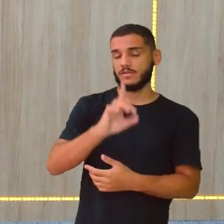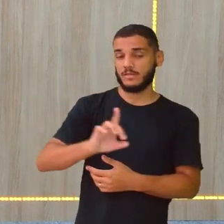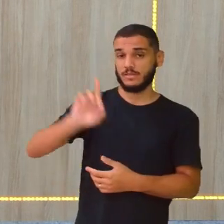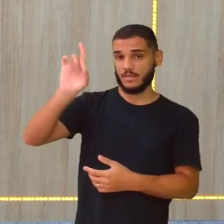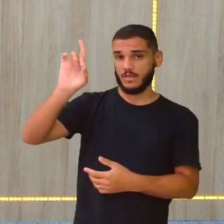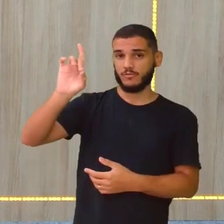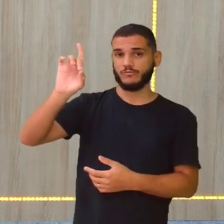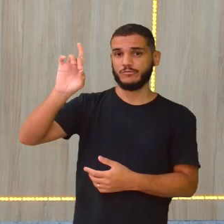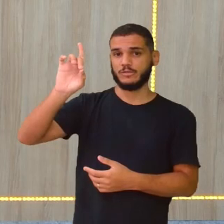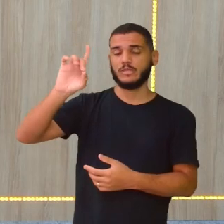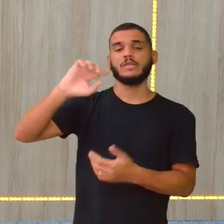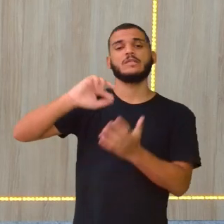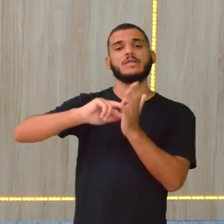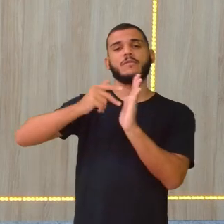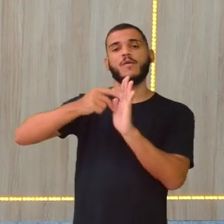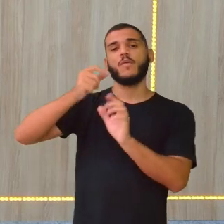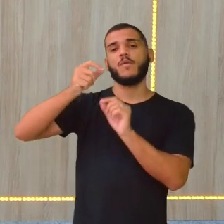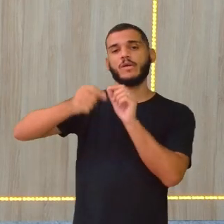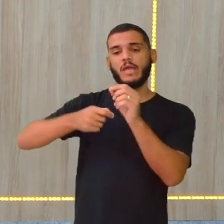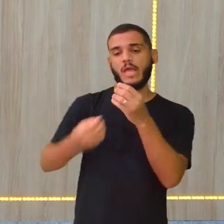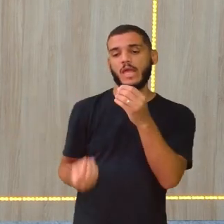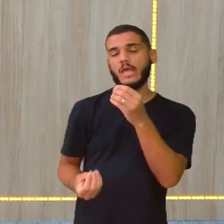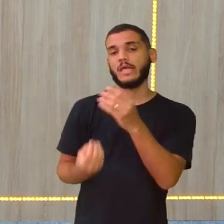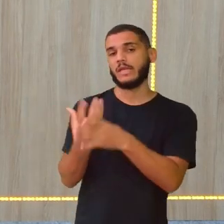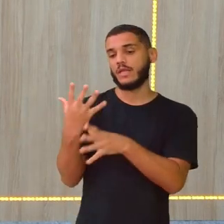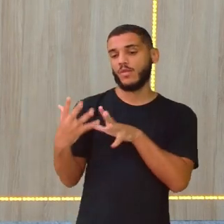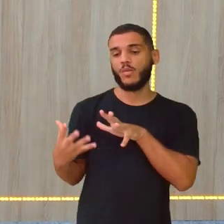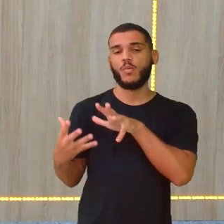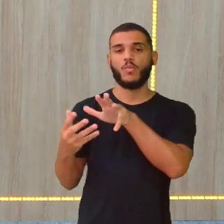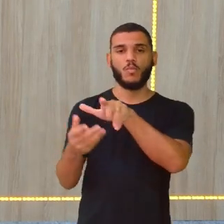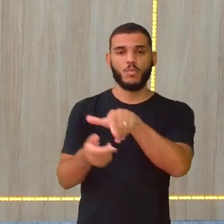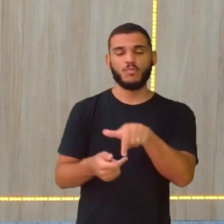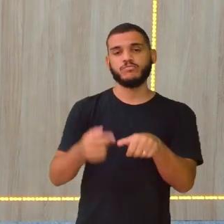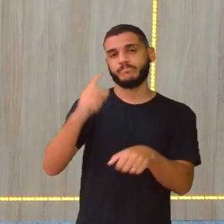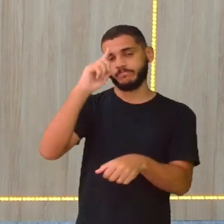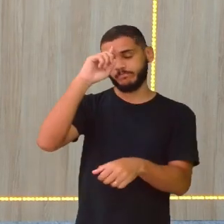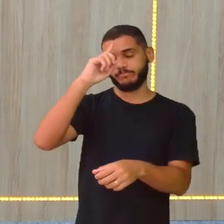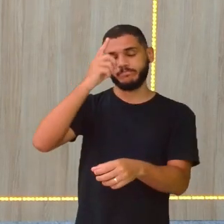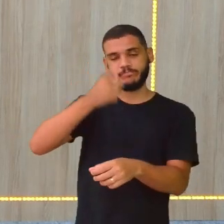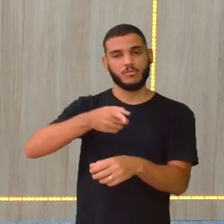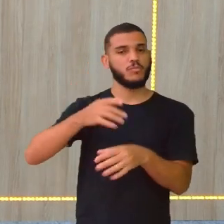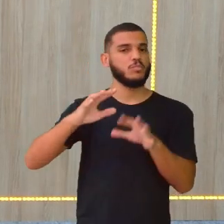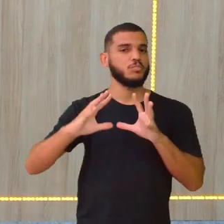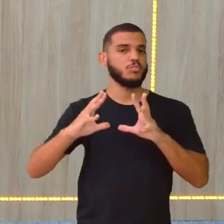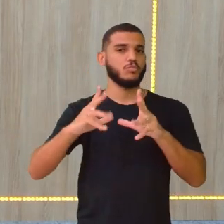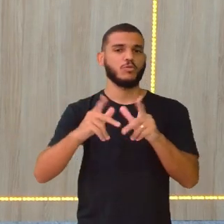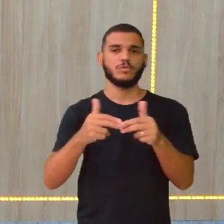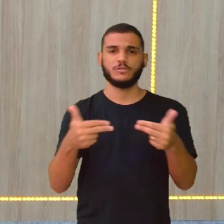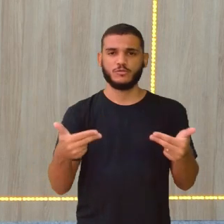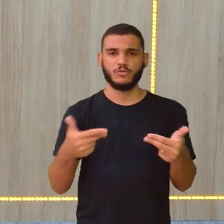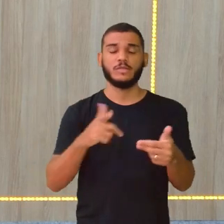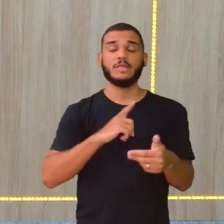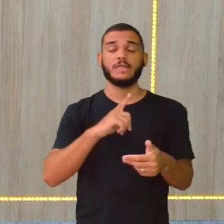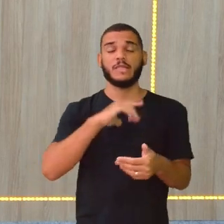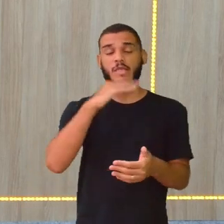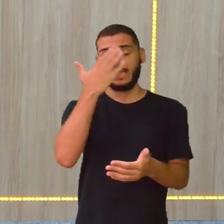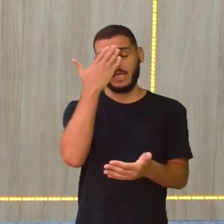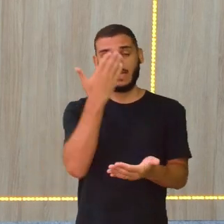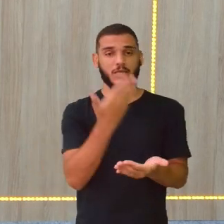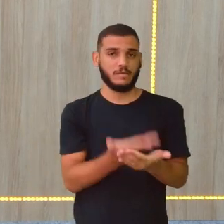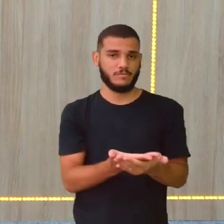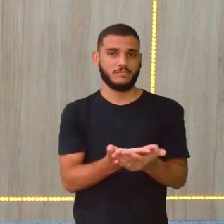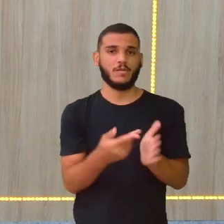como dono de tudo, não é? Existia essa crença no coração dos reis magos. Então vamos